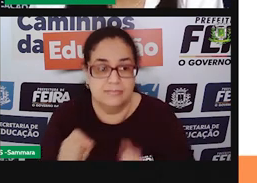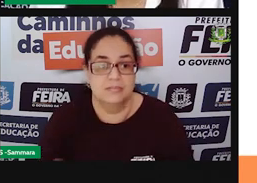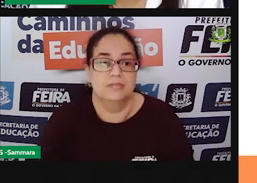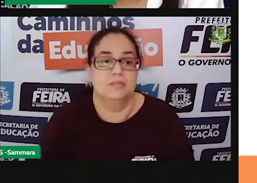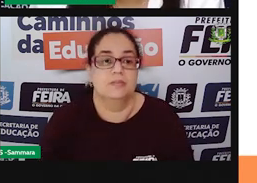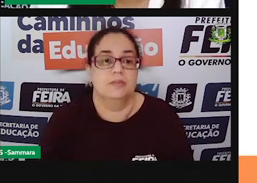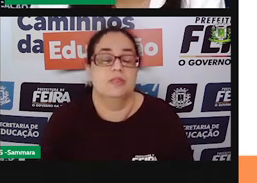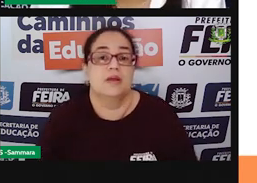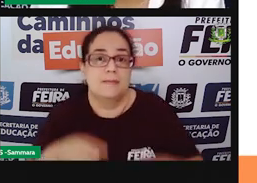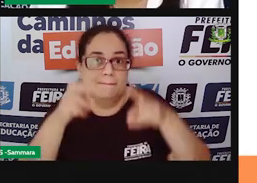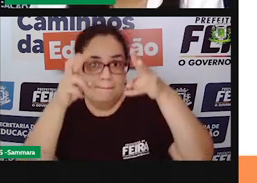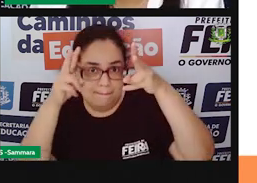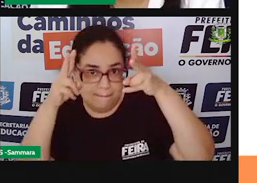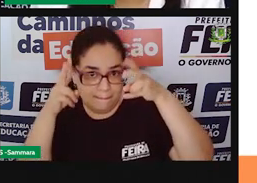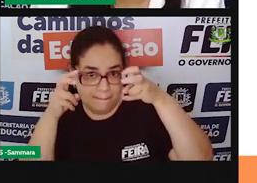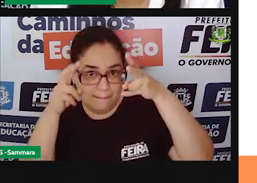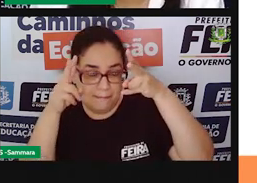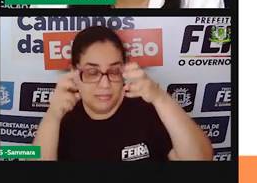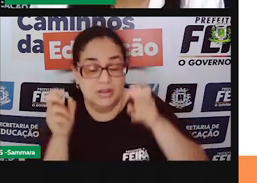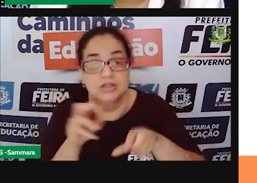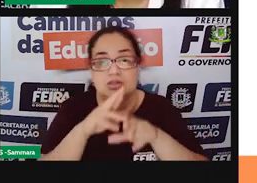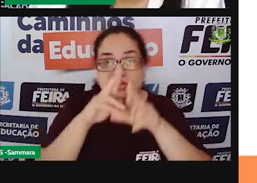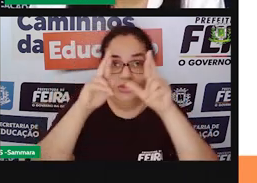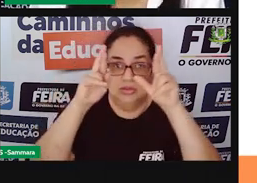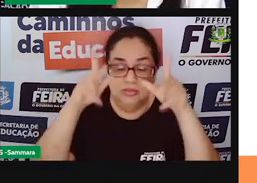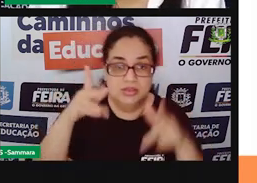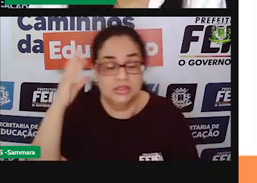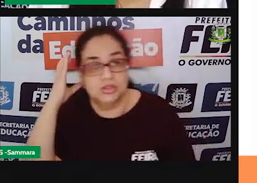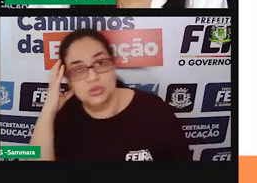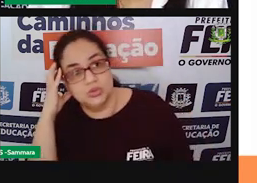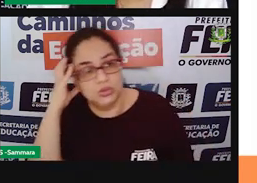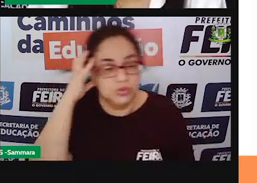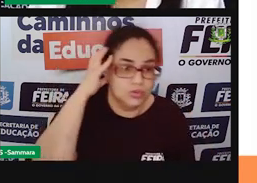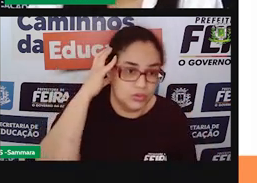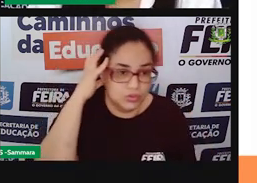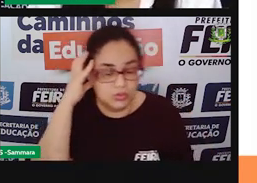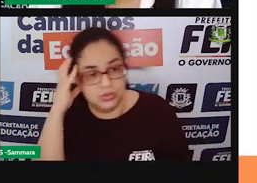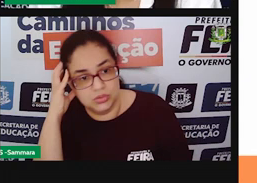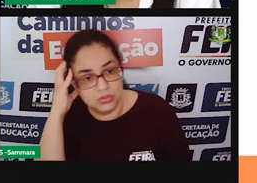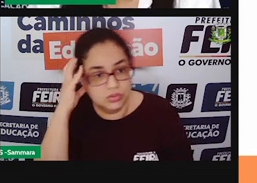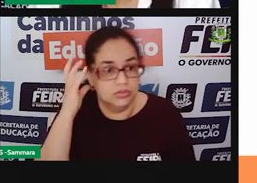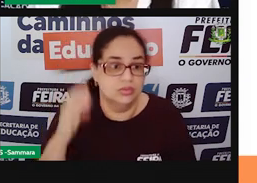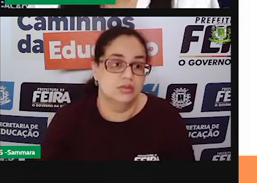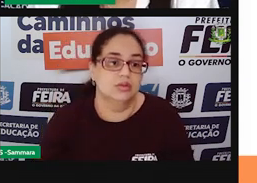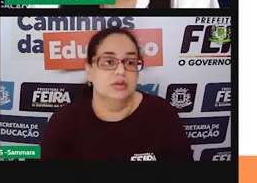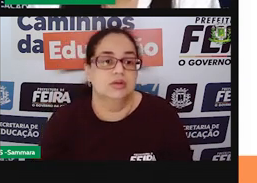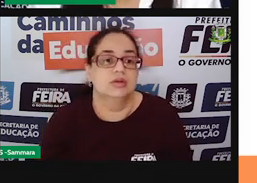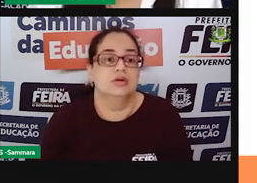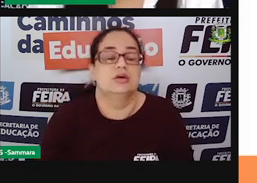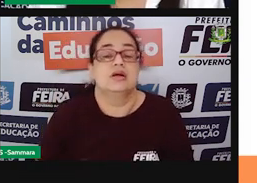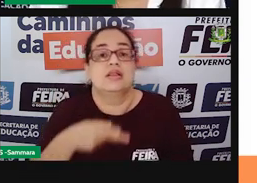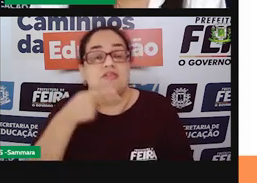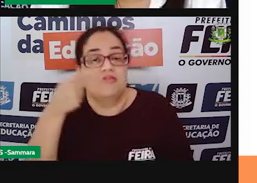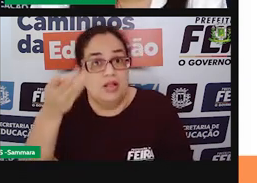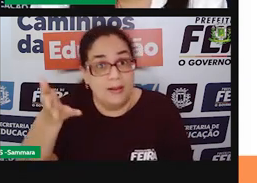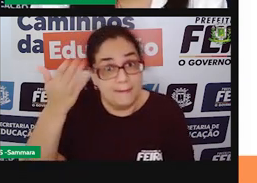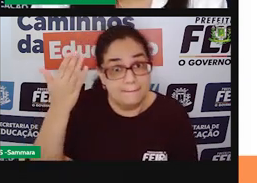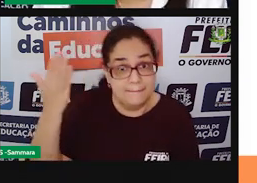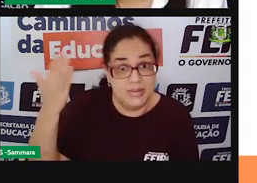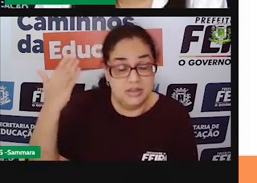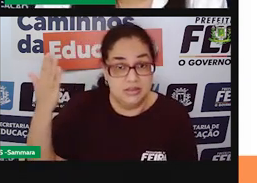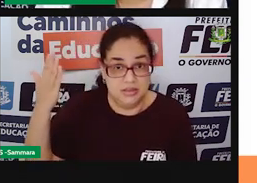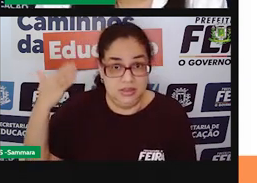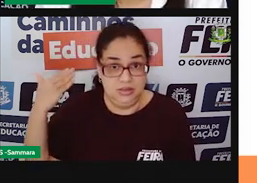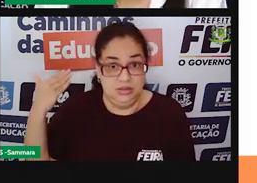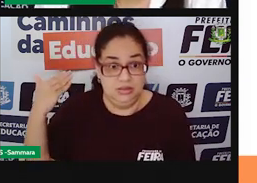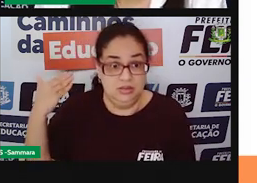conseguir perceber sim que existe uma diferença no som. E principalmente, se eu quero me referir a algo do passado, eu